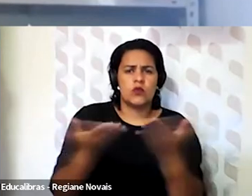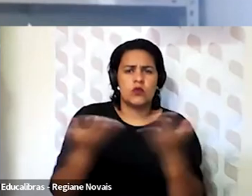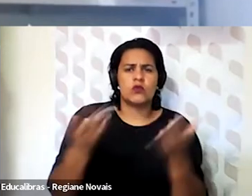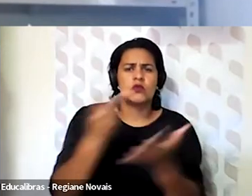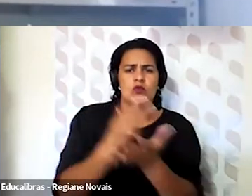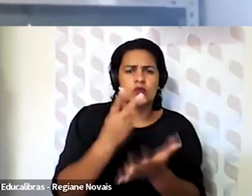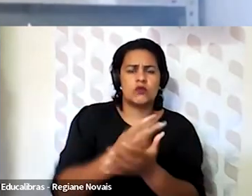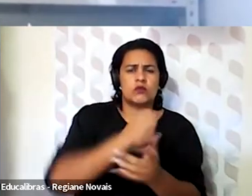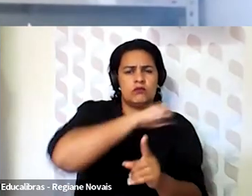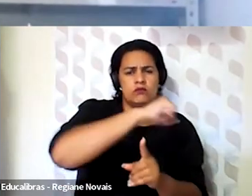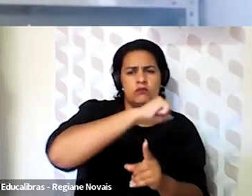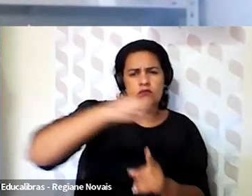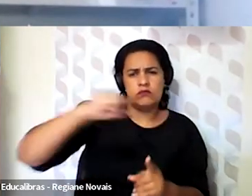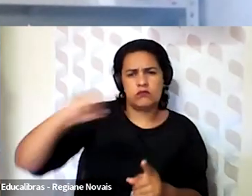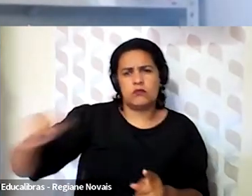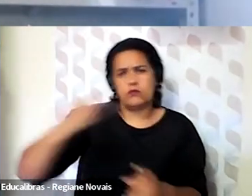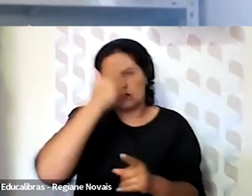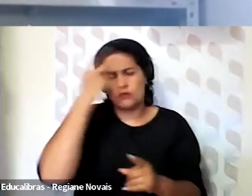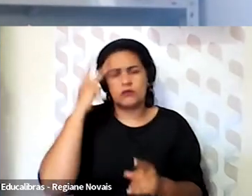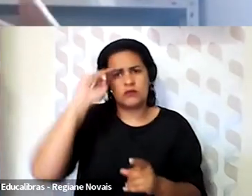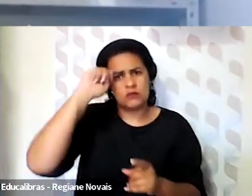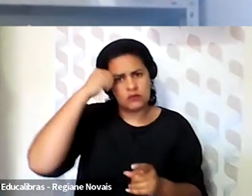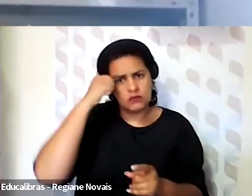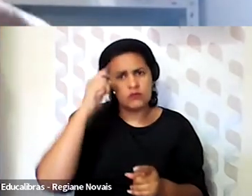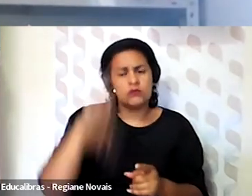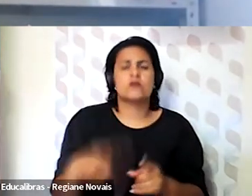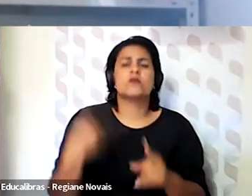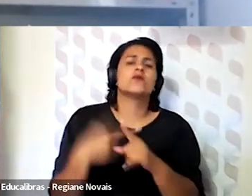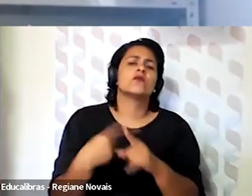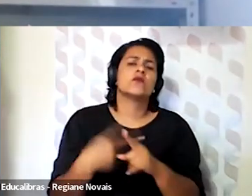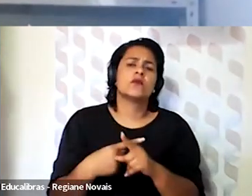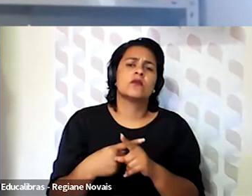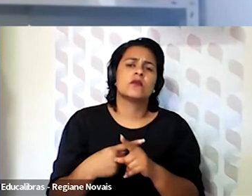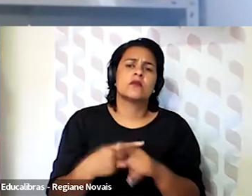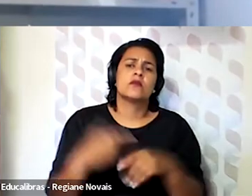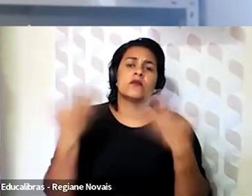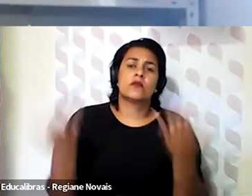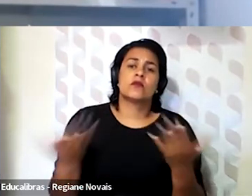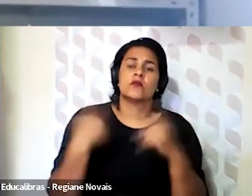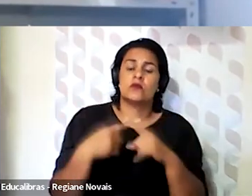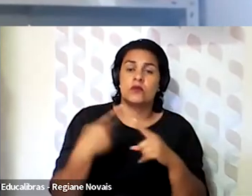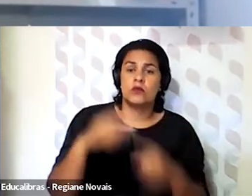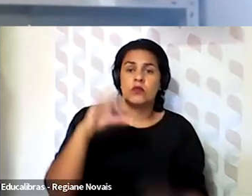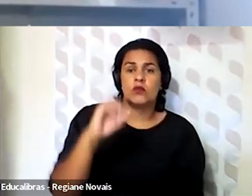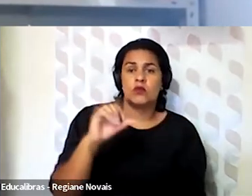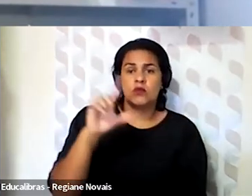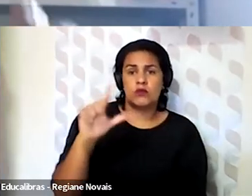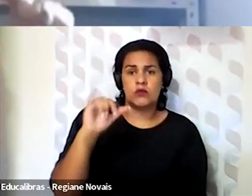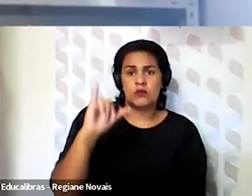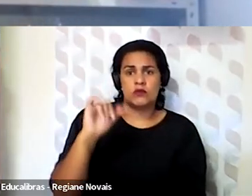pobres nas periferias sob a desculpa da guerra às drogas. Por que isso? Porque as oligarquias políticas querem manter seus